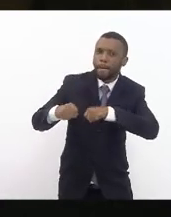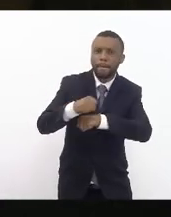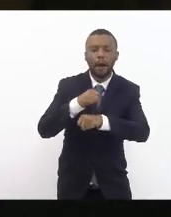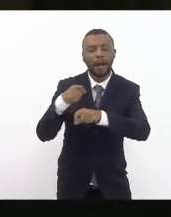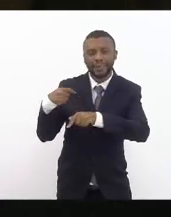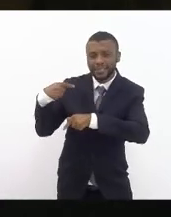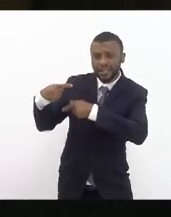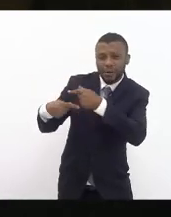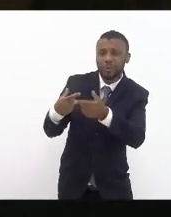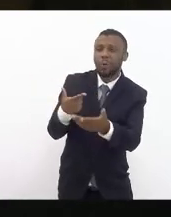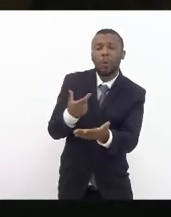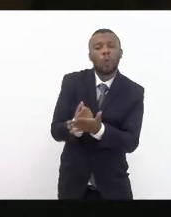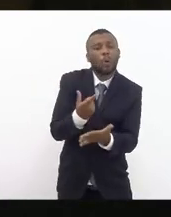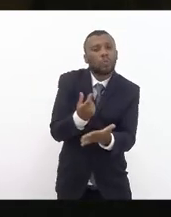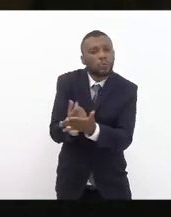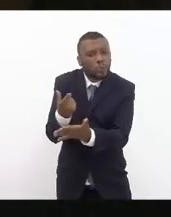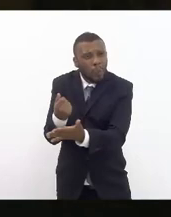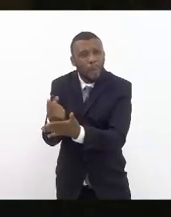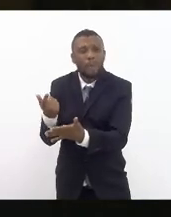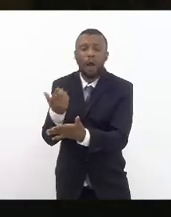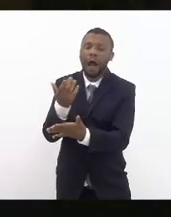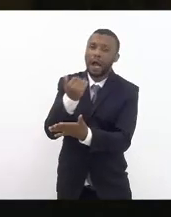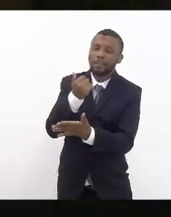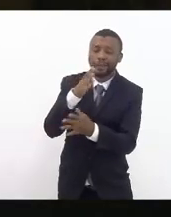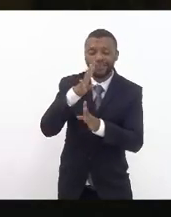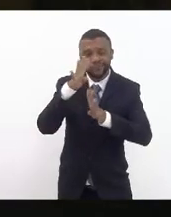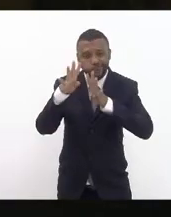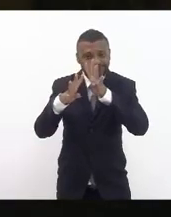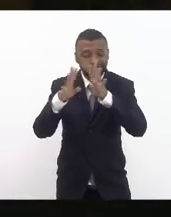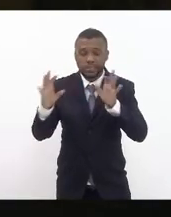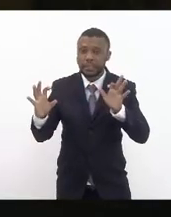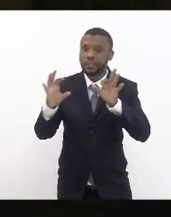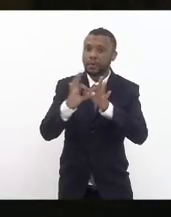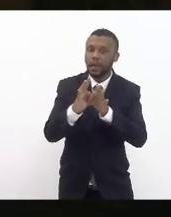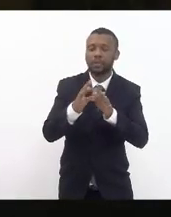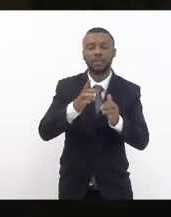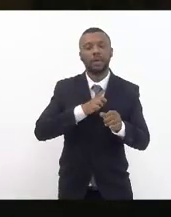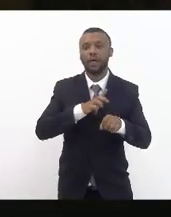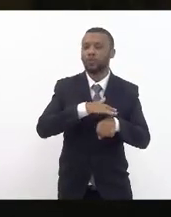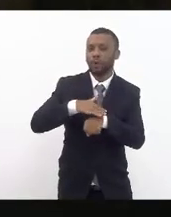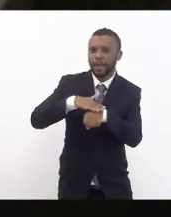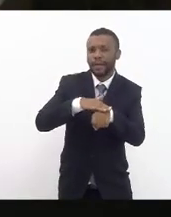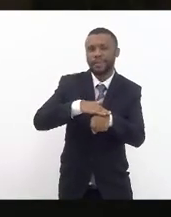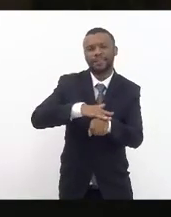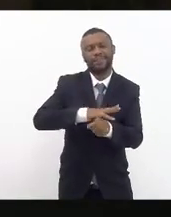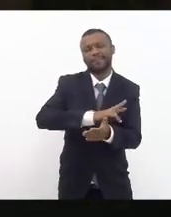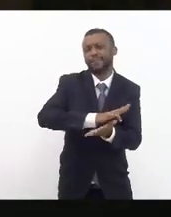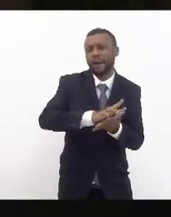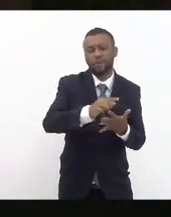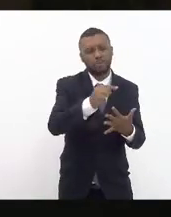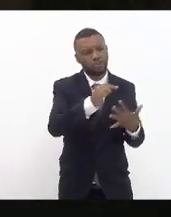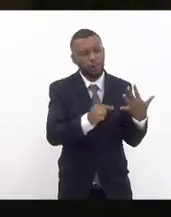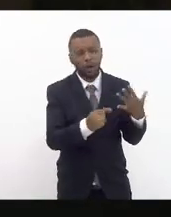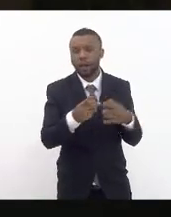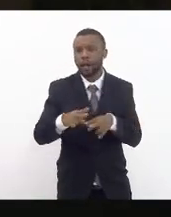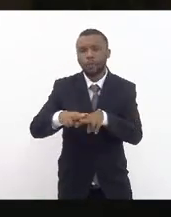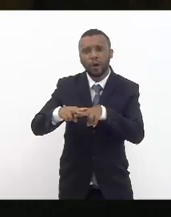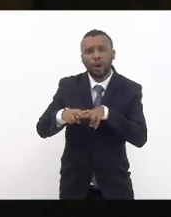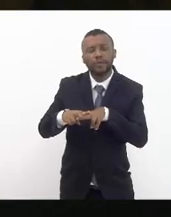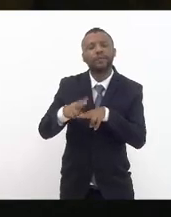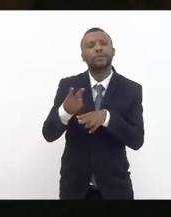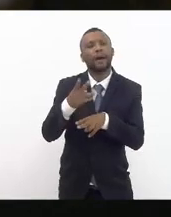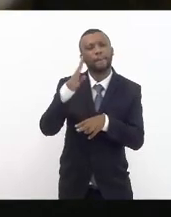alimentar associadas ao surgimento de várias doenças decorrentes da má alimentação, que eu acabei de citar. A questão